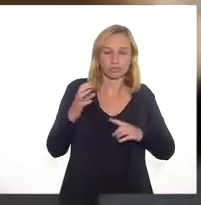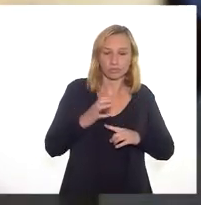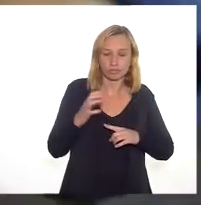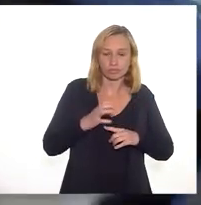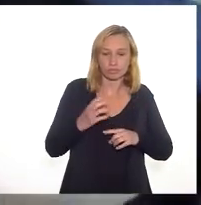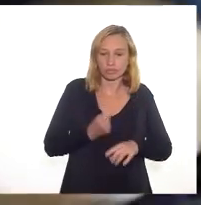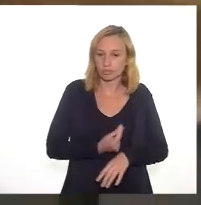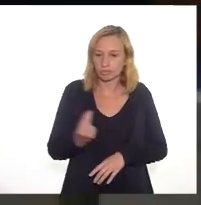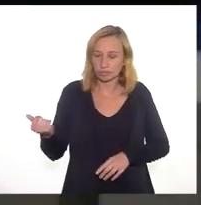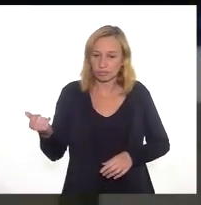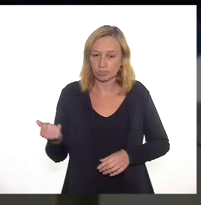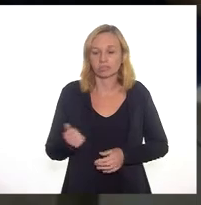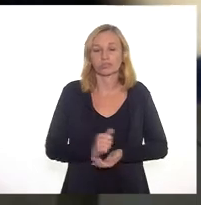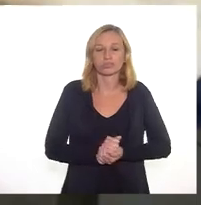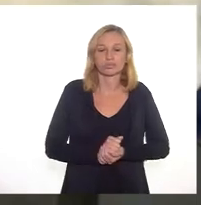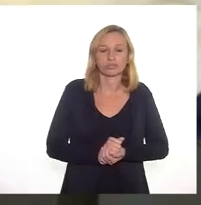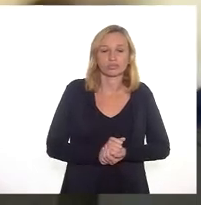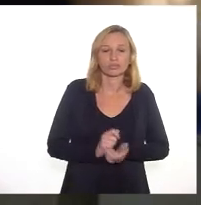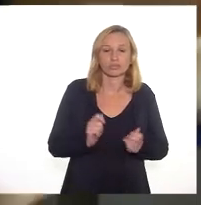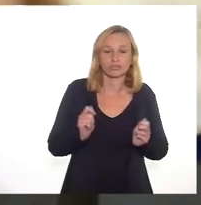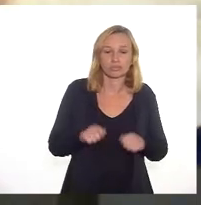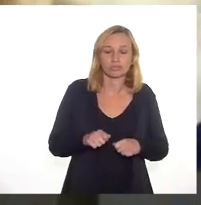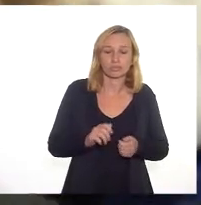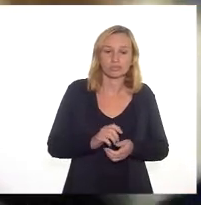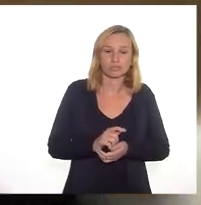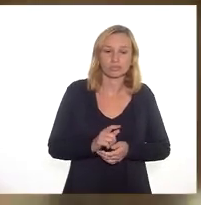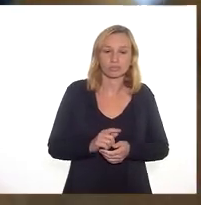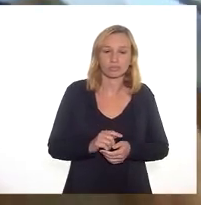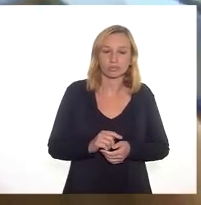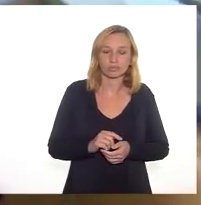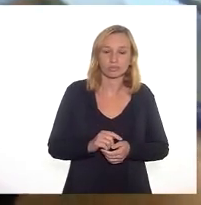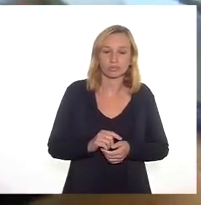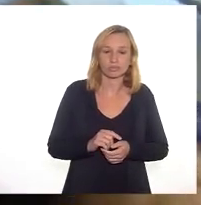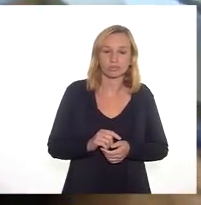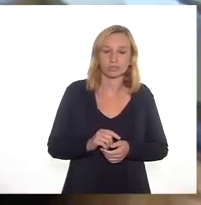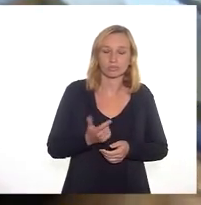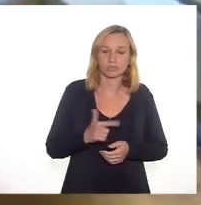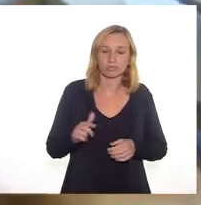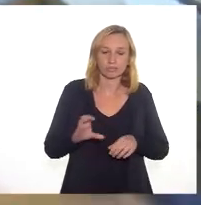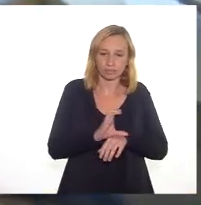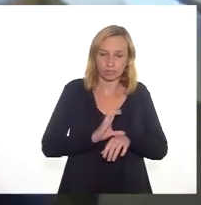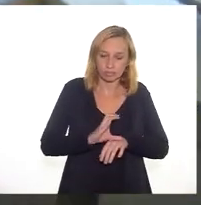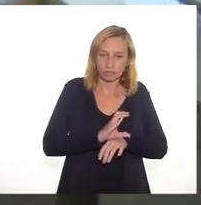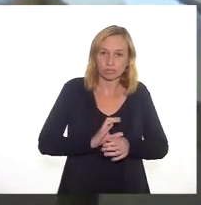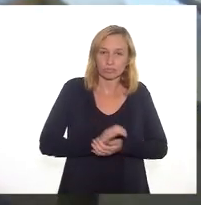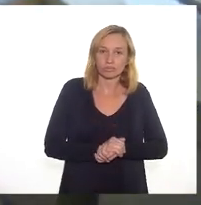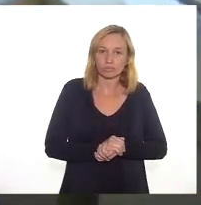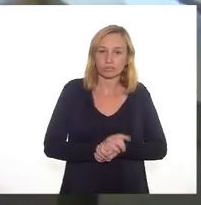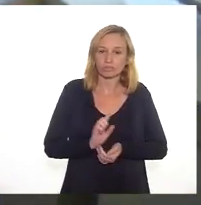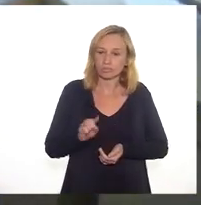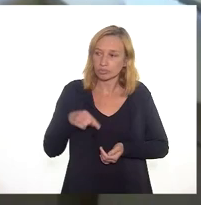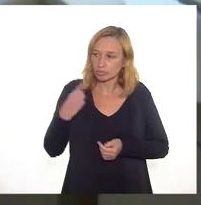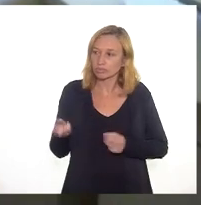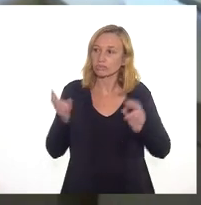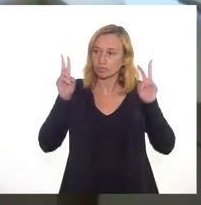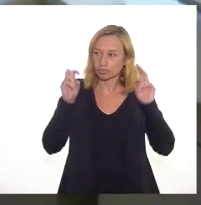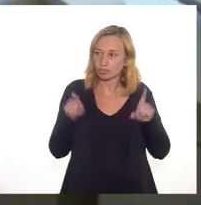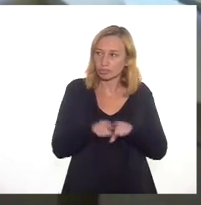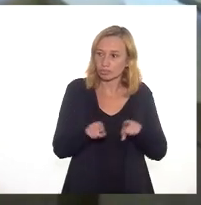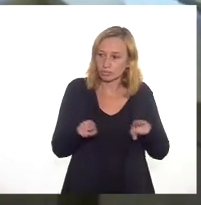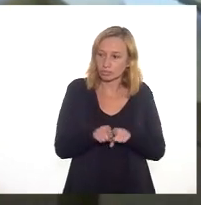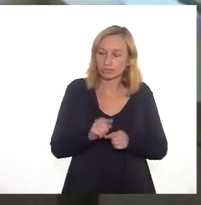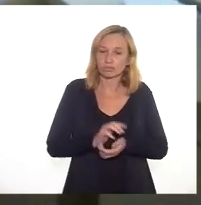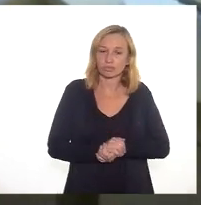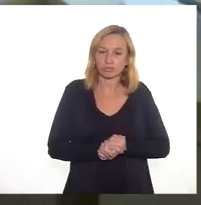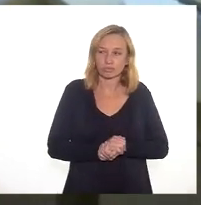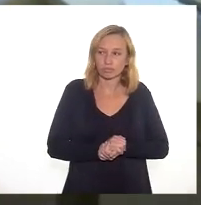dessa possível viés de inconstitucionalidade. E tinha uma outra questão,